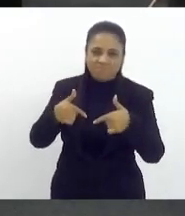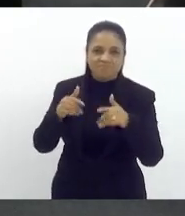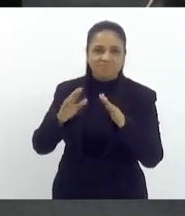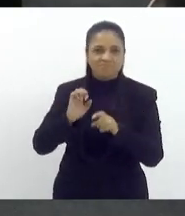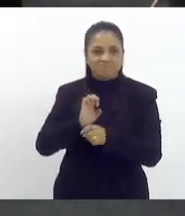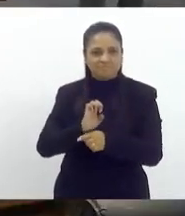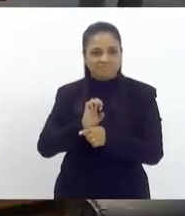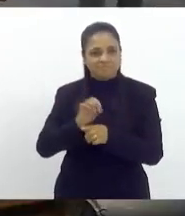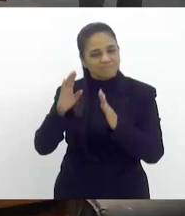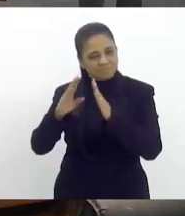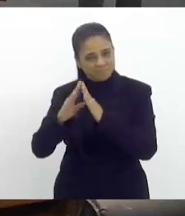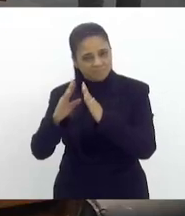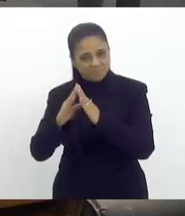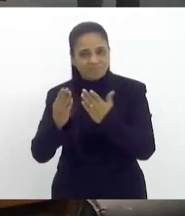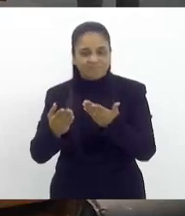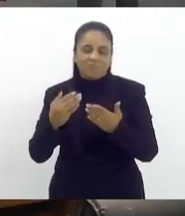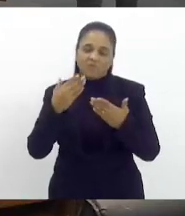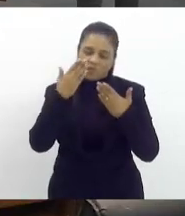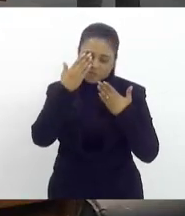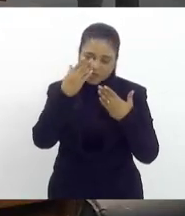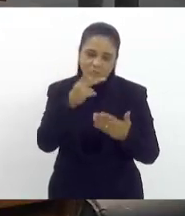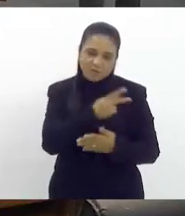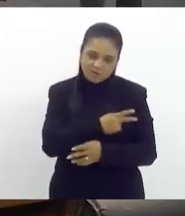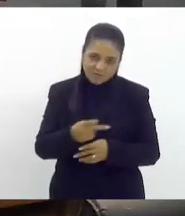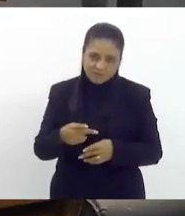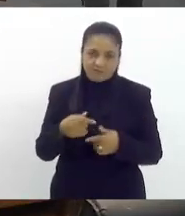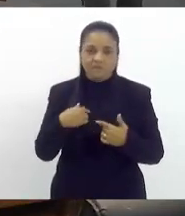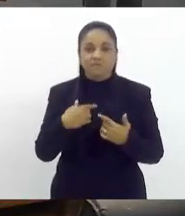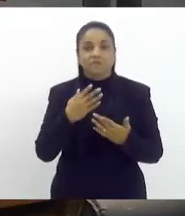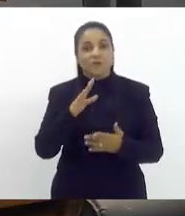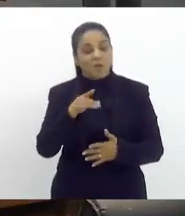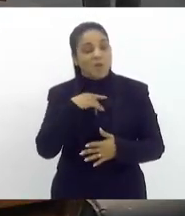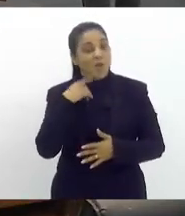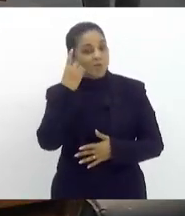muito obrigado pela visita Deputado Rodrigo Amorim